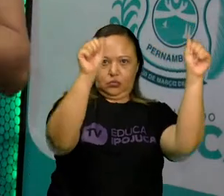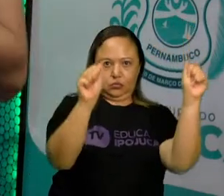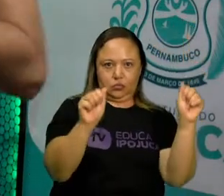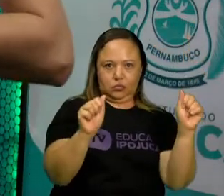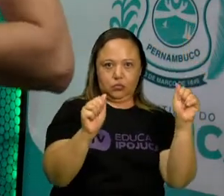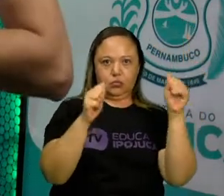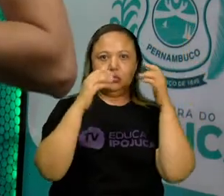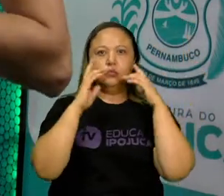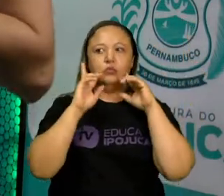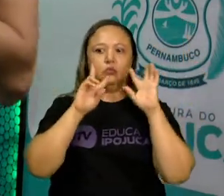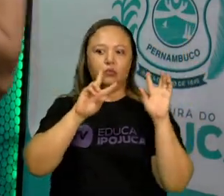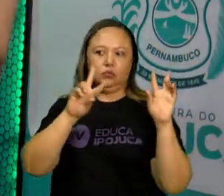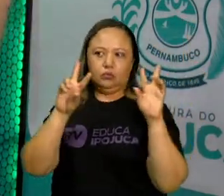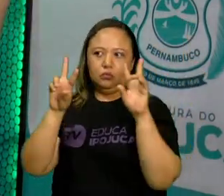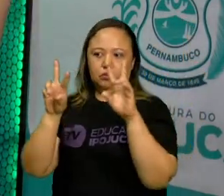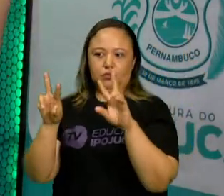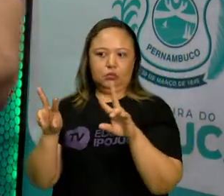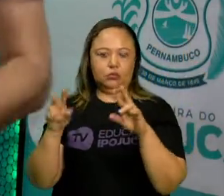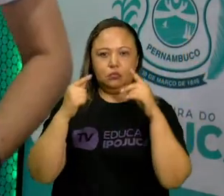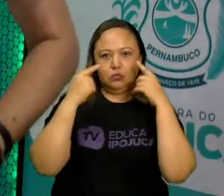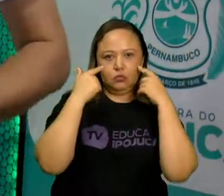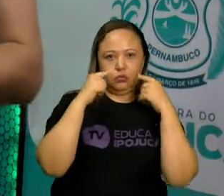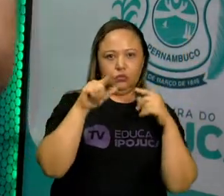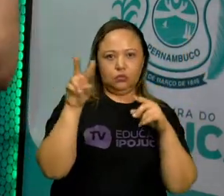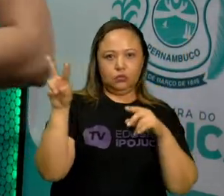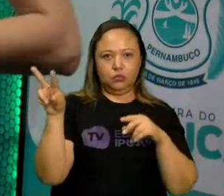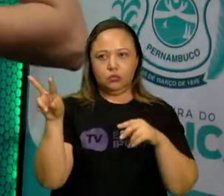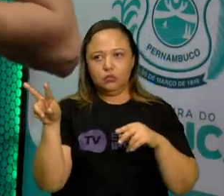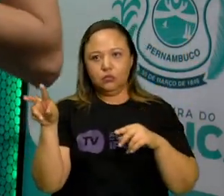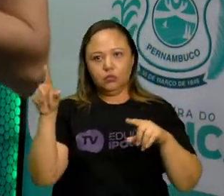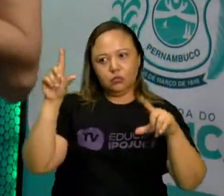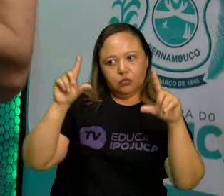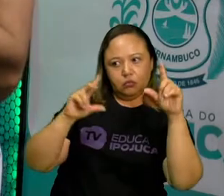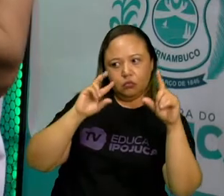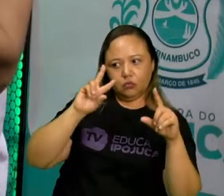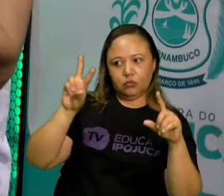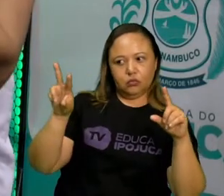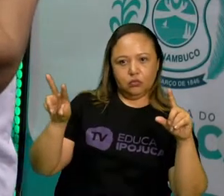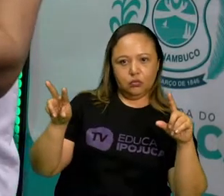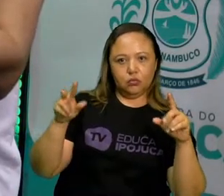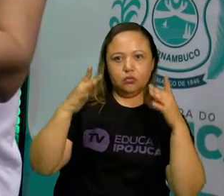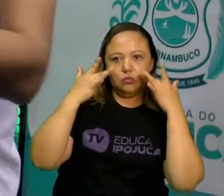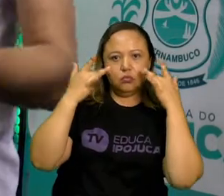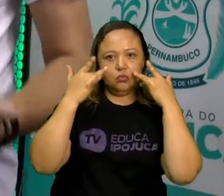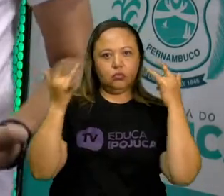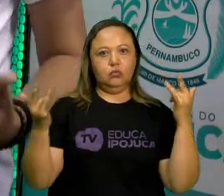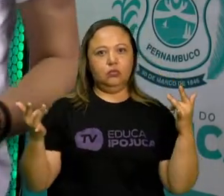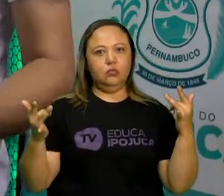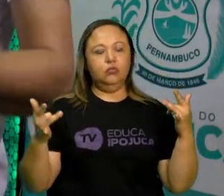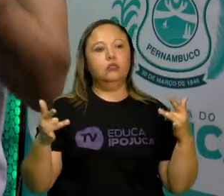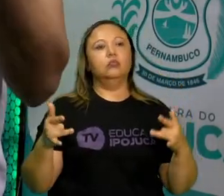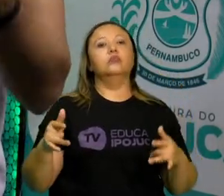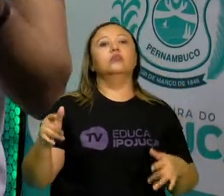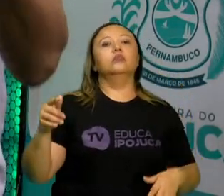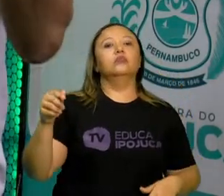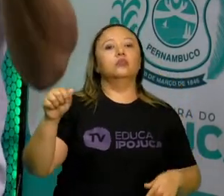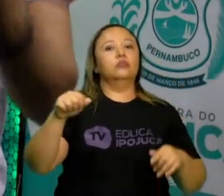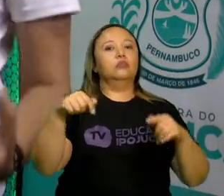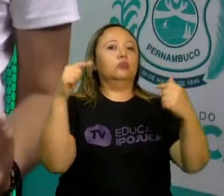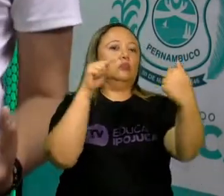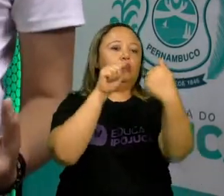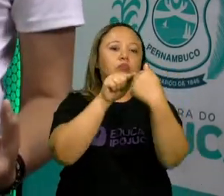sempre que você assiste a uma cena, sempre que você assiste a uma apresentação, você está diante de uma